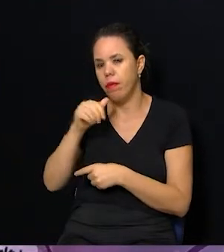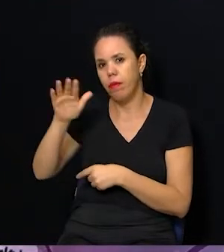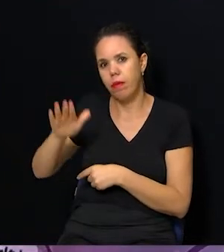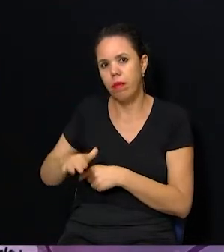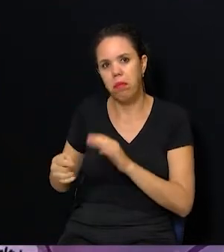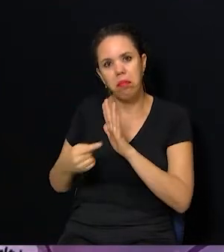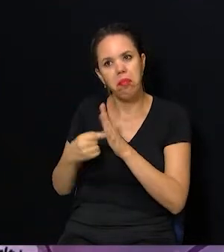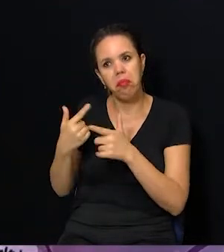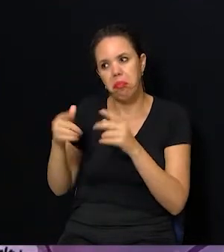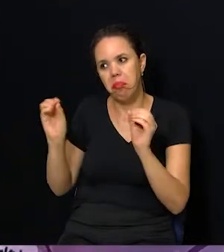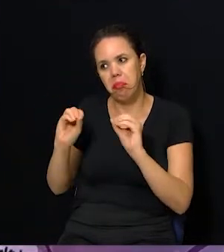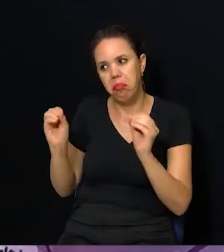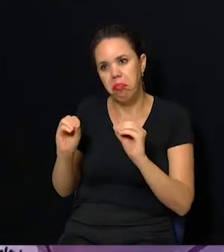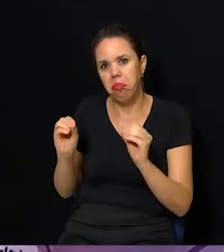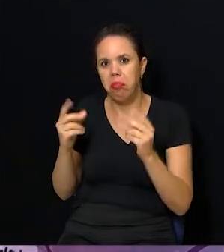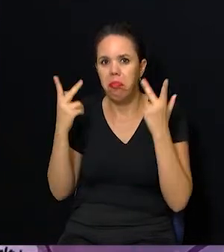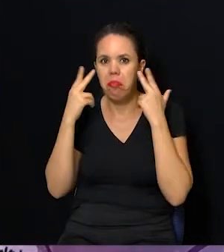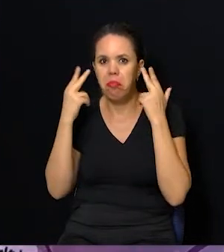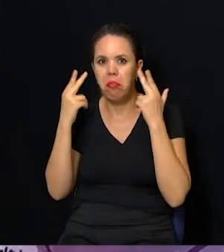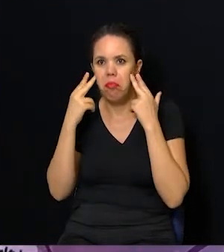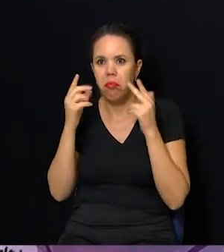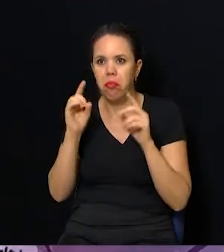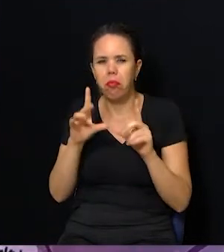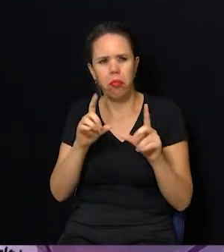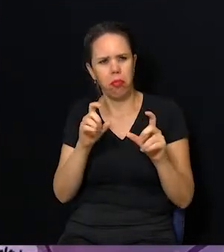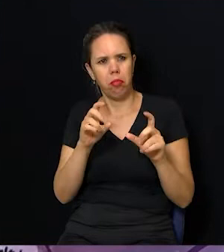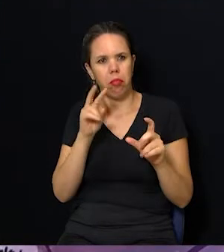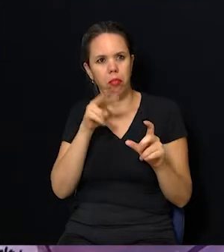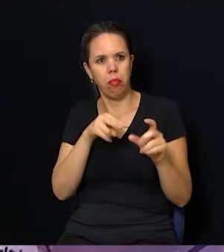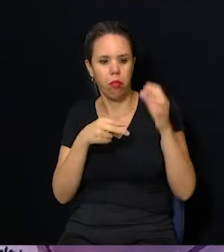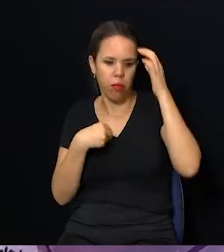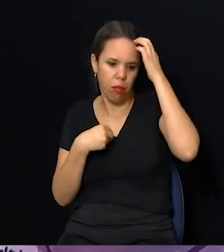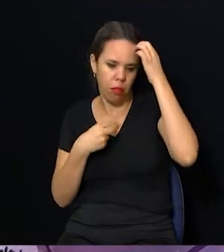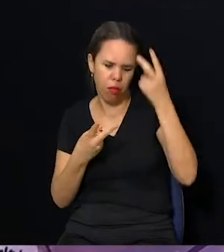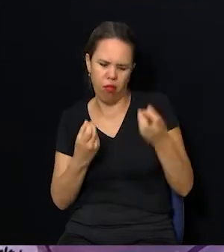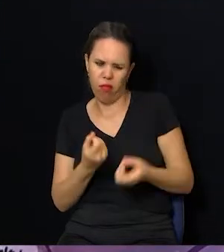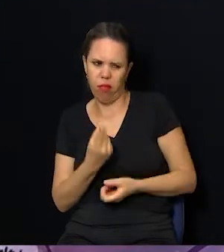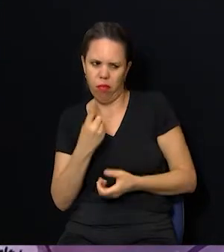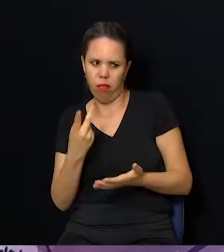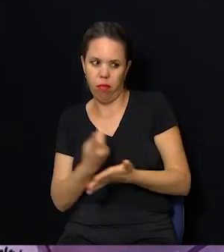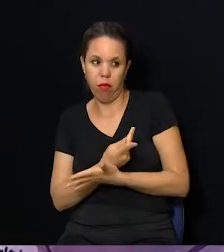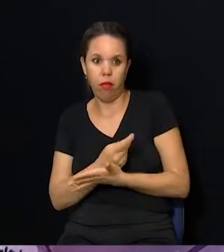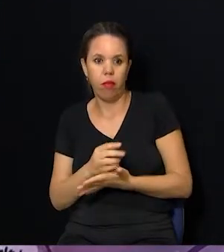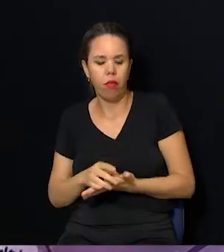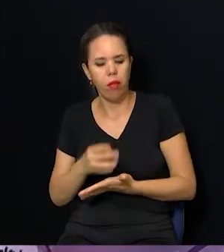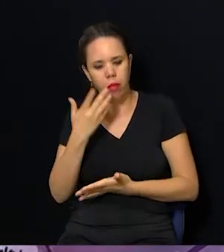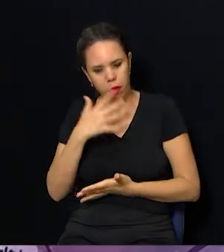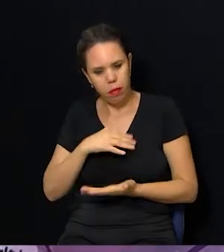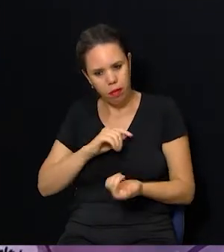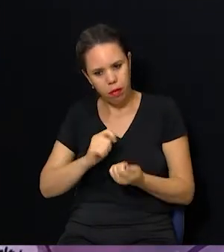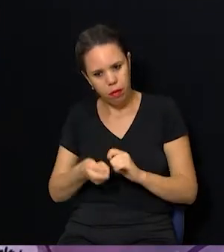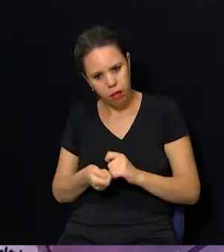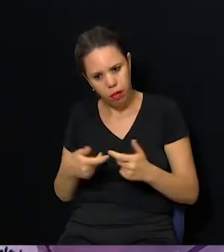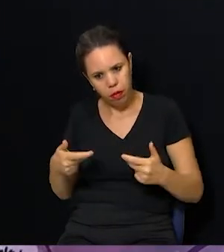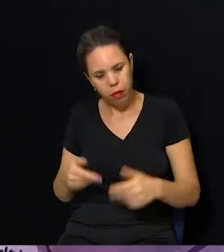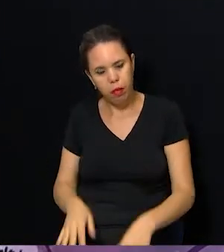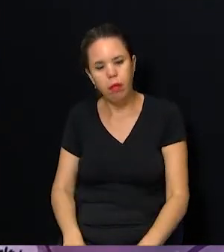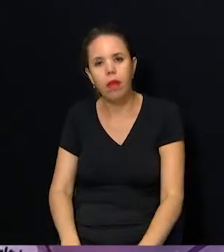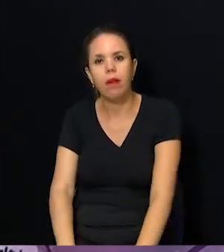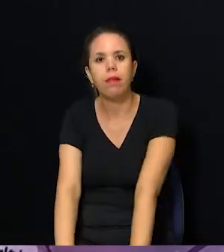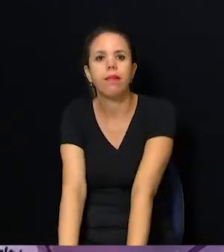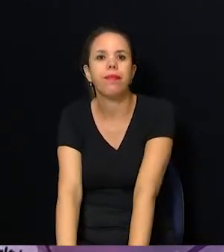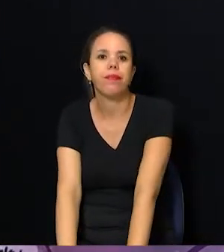menininha não apresentava sintoma nenhum, foi só por meio de fotos que ele viu que tinha alguma coisa errada. Isso. A criança se adapta à situação,